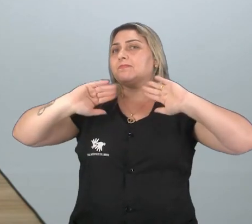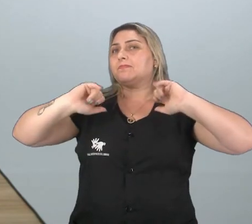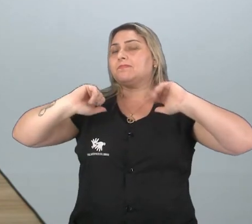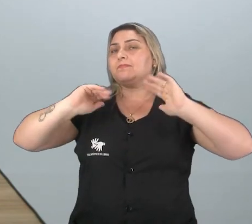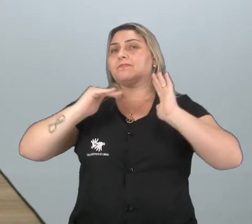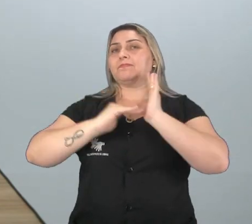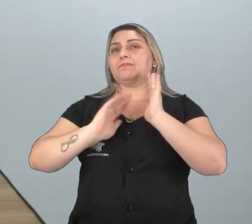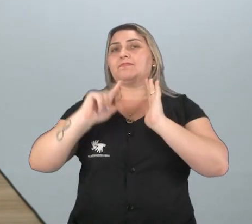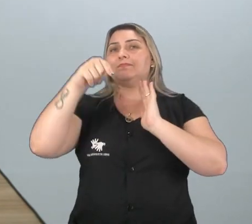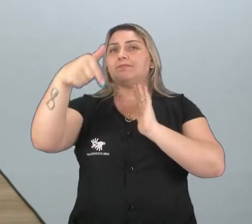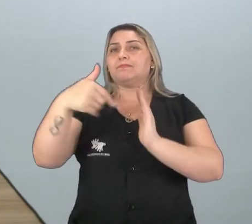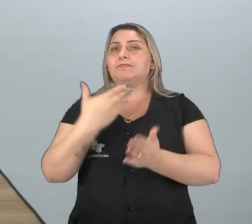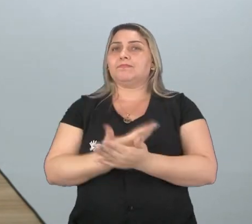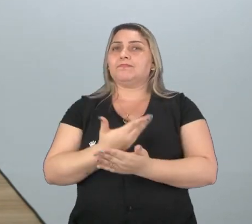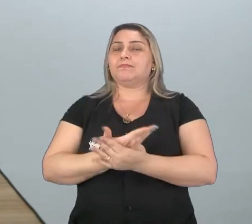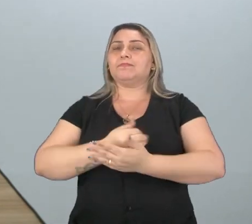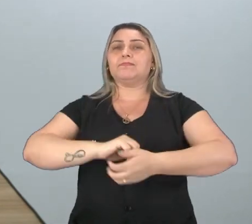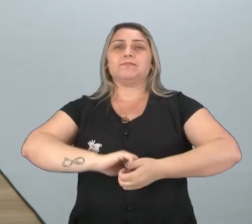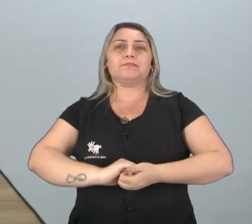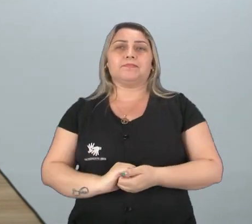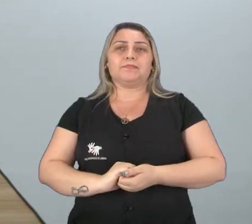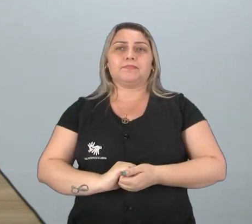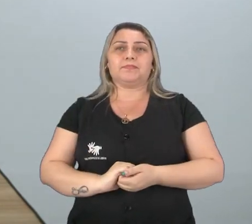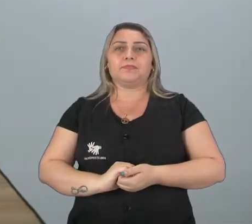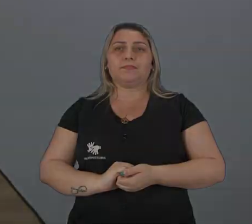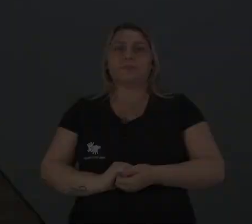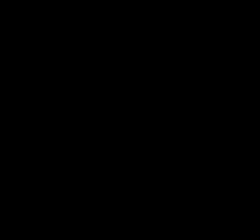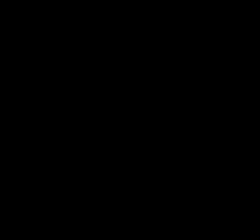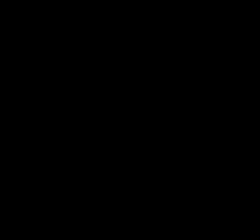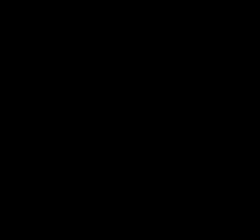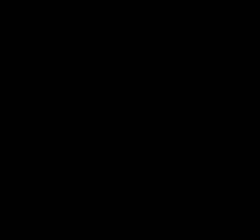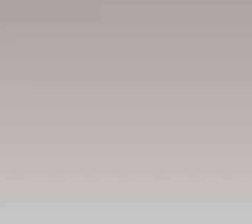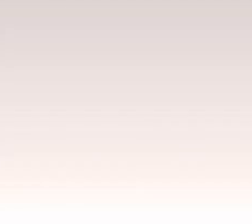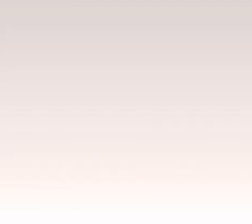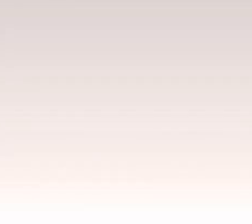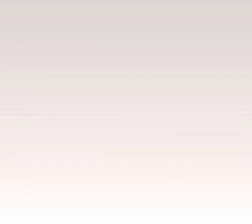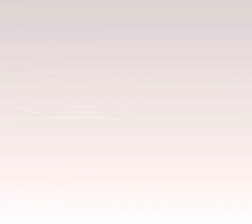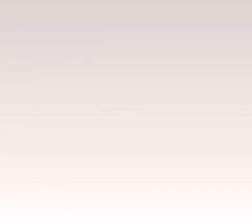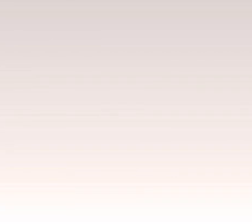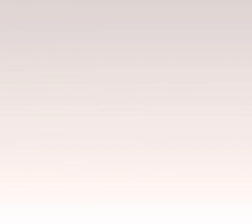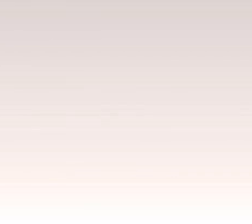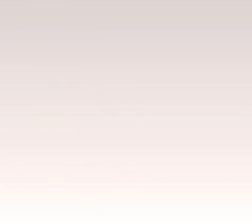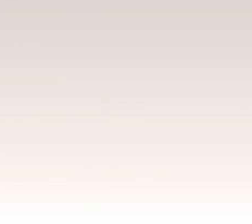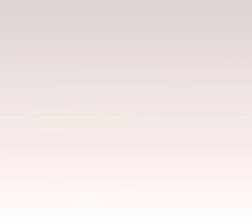Tchau, tchau, crianças! Até a nossa próxima aula!